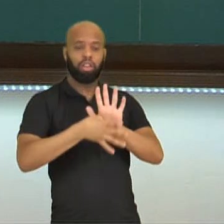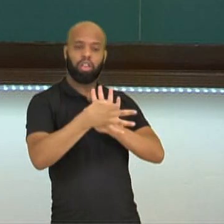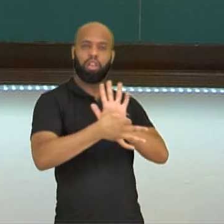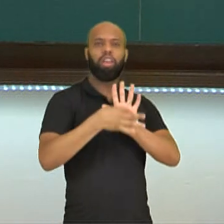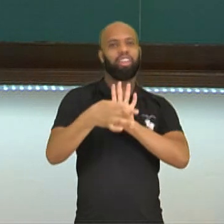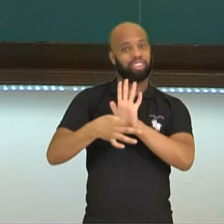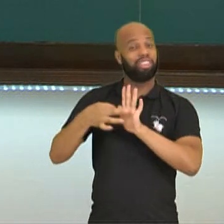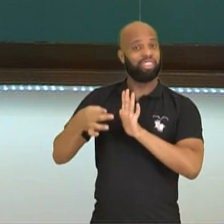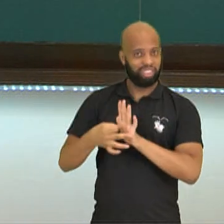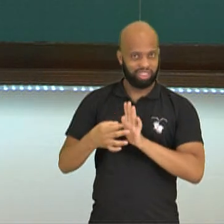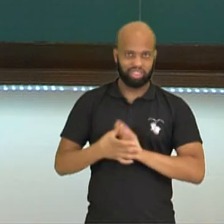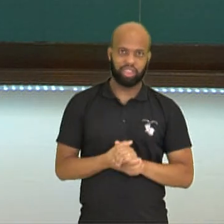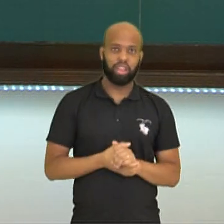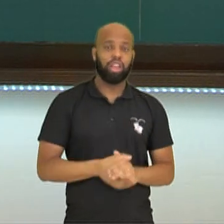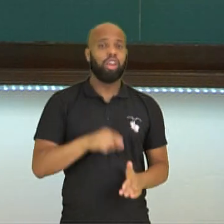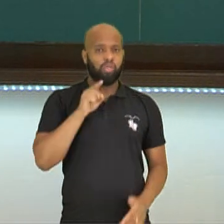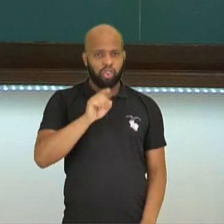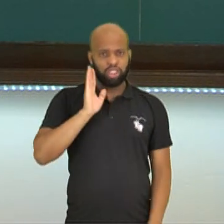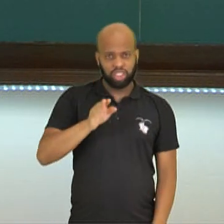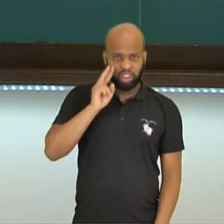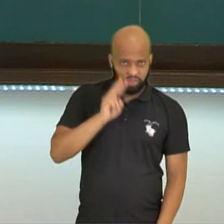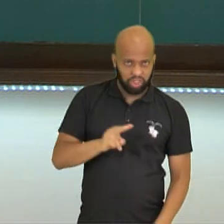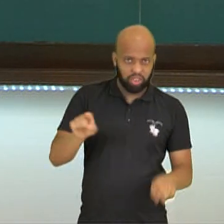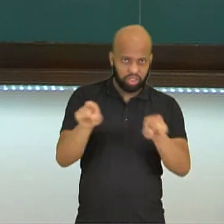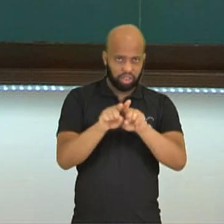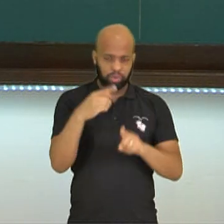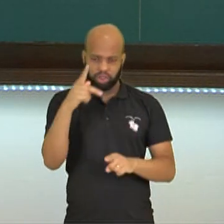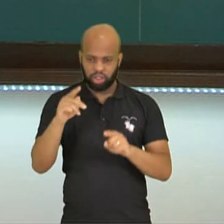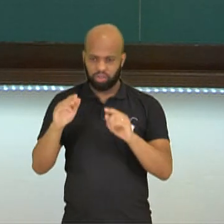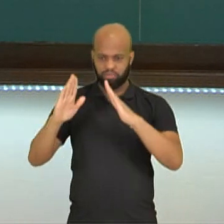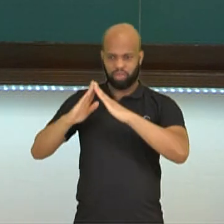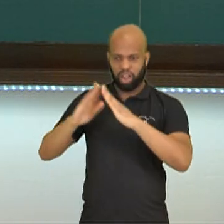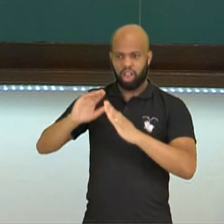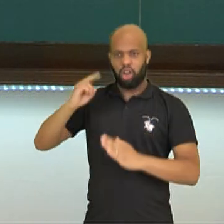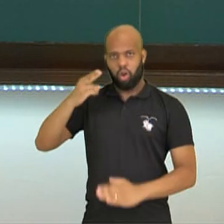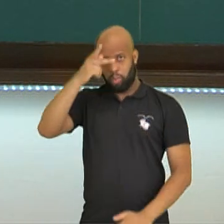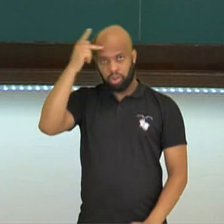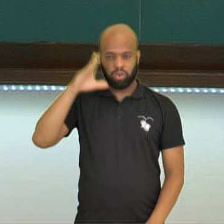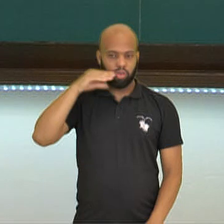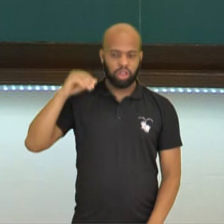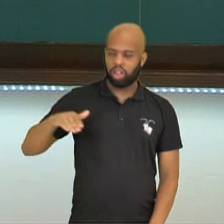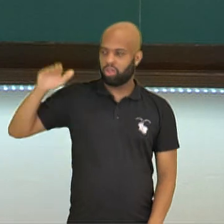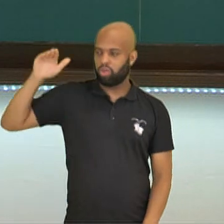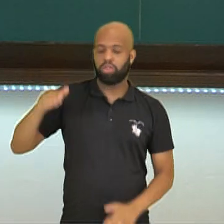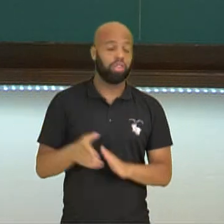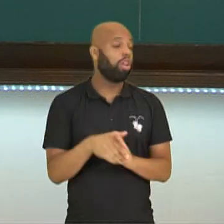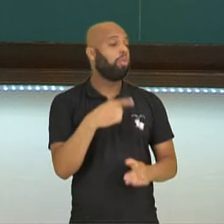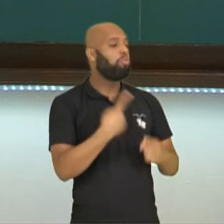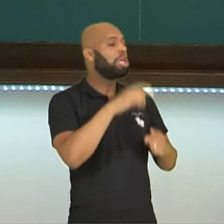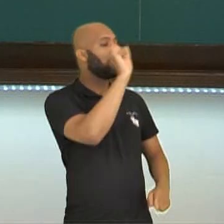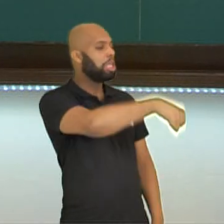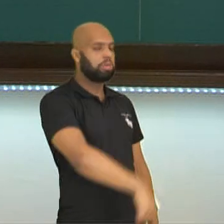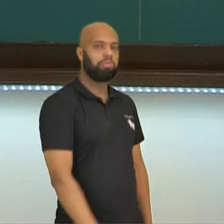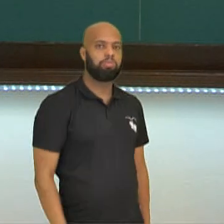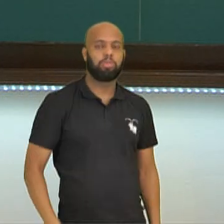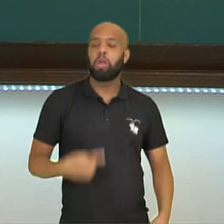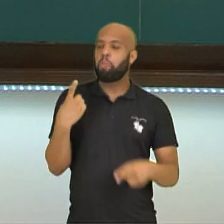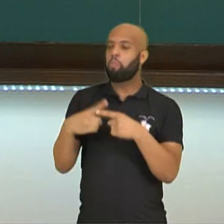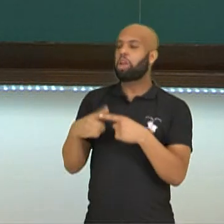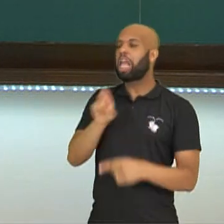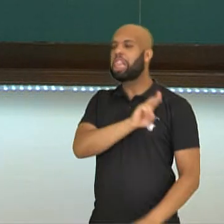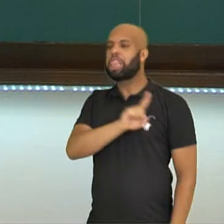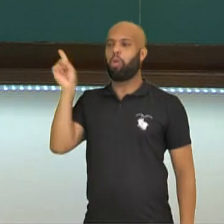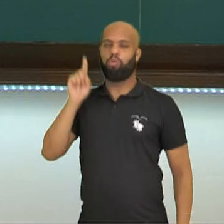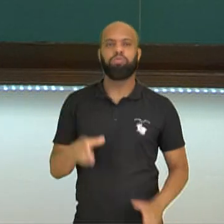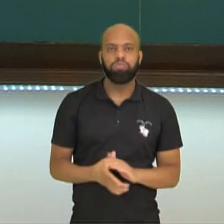que você já deve ter ouvido aí na sua casa ou de algum adulto que porque sim ou porque não, não é um